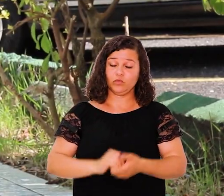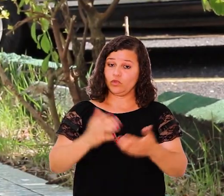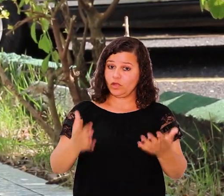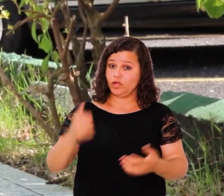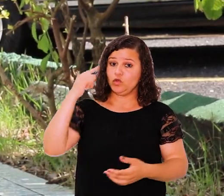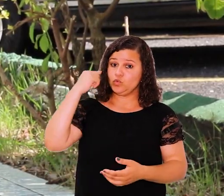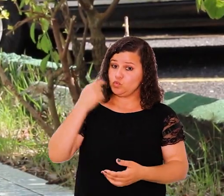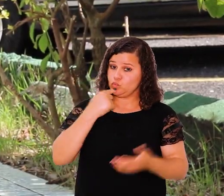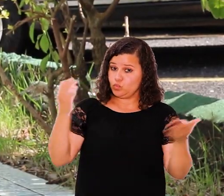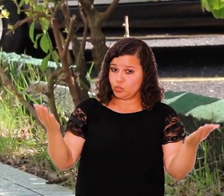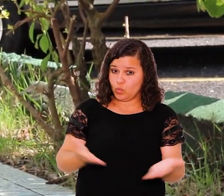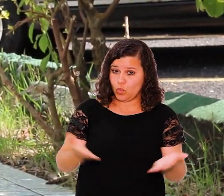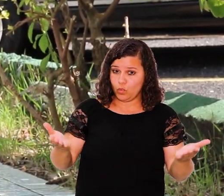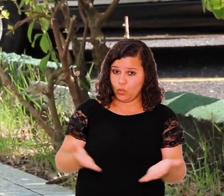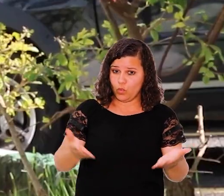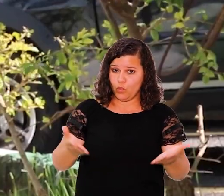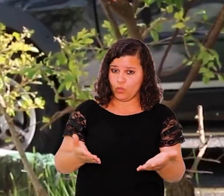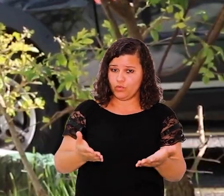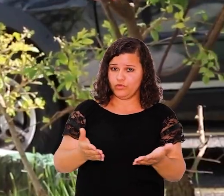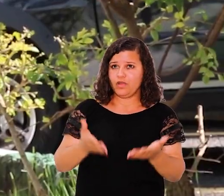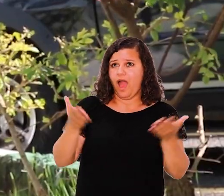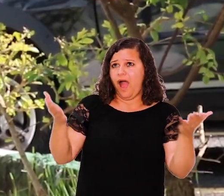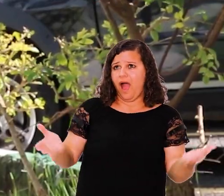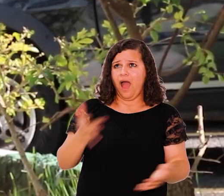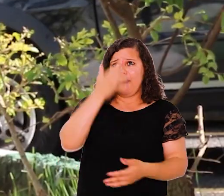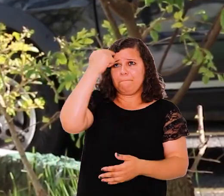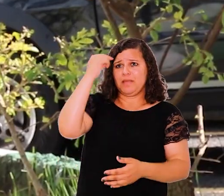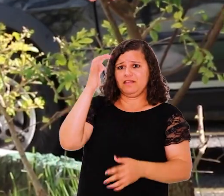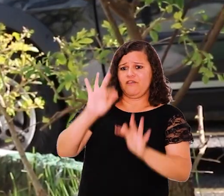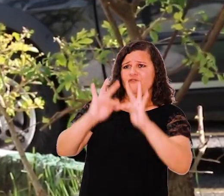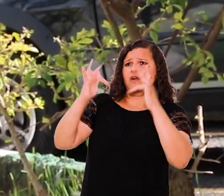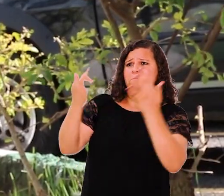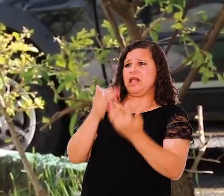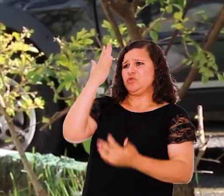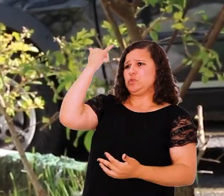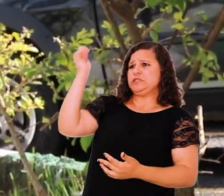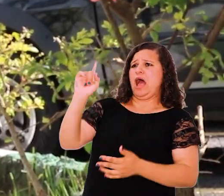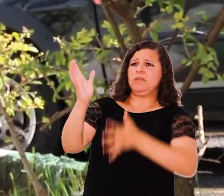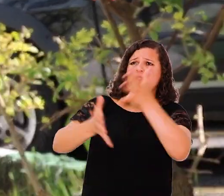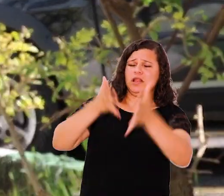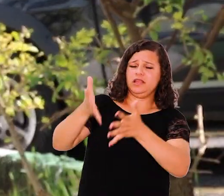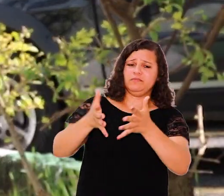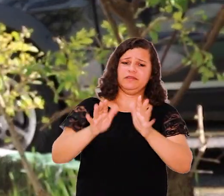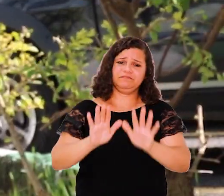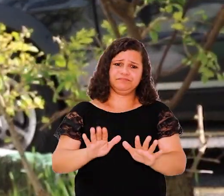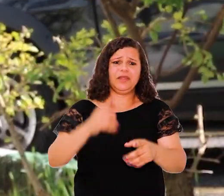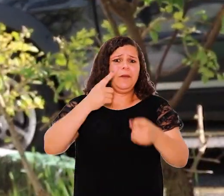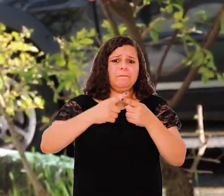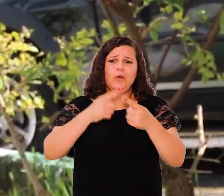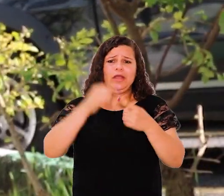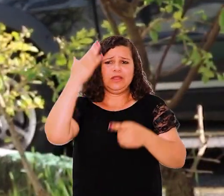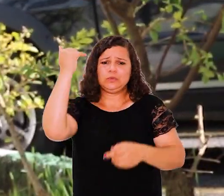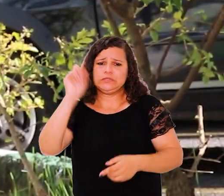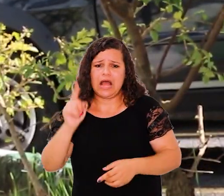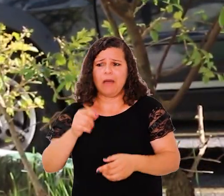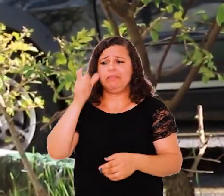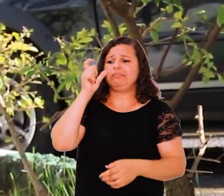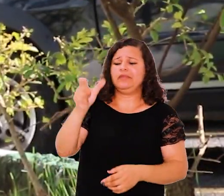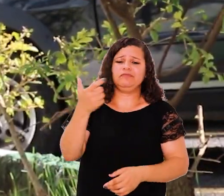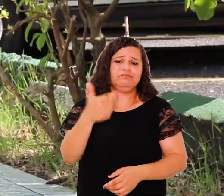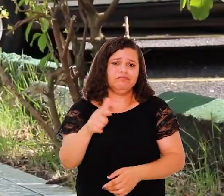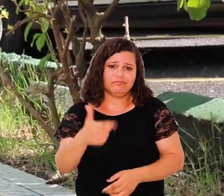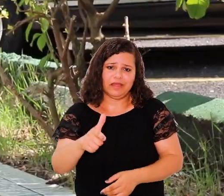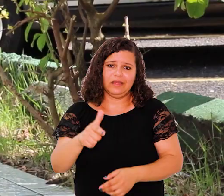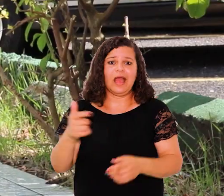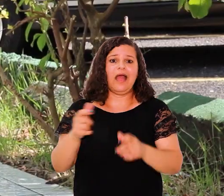E os tudo hoje, a família não sabe, lembra? Porque não aprende, porque